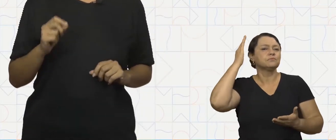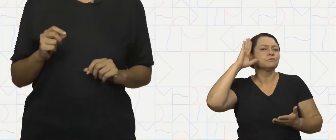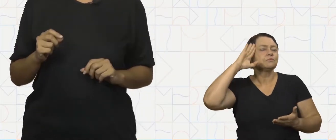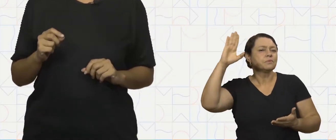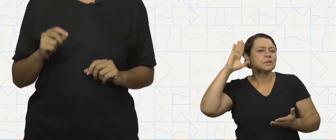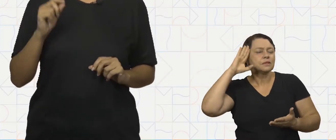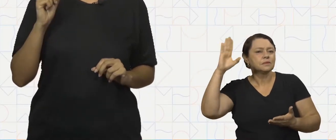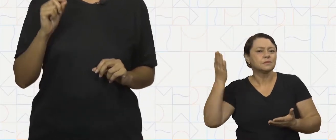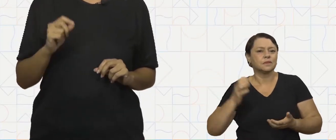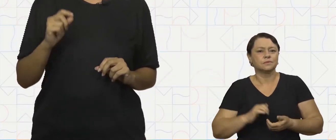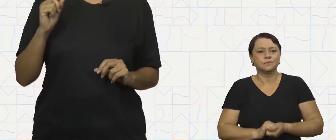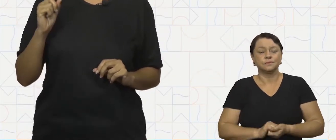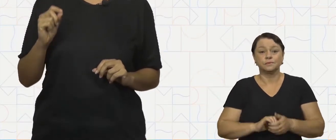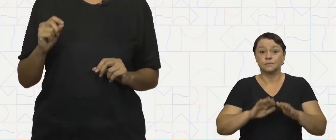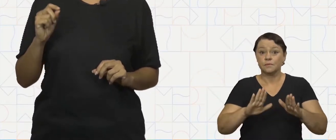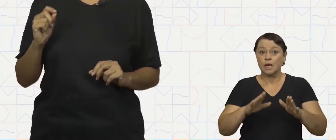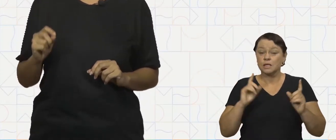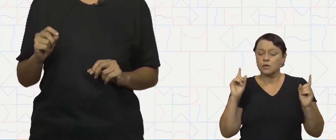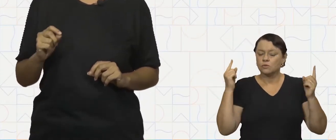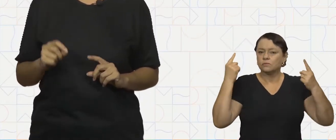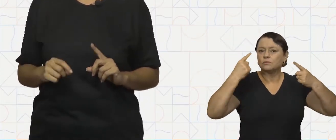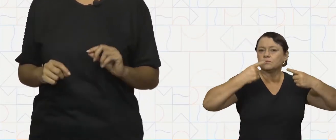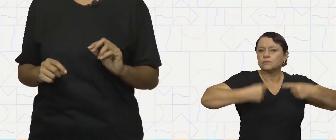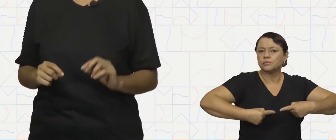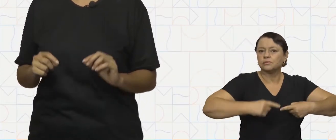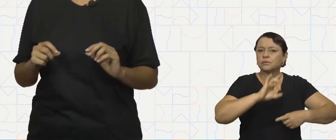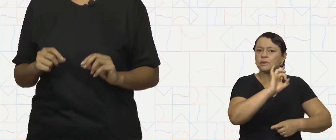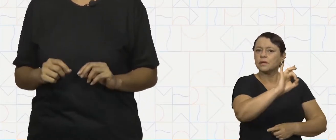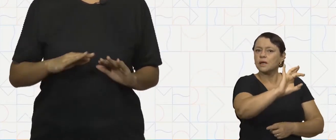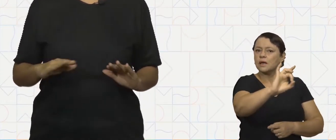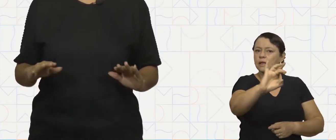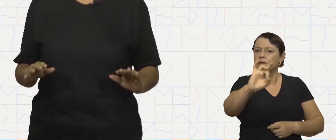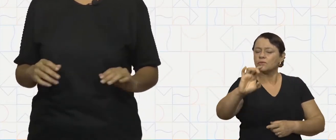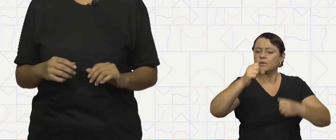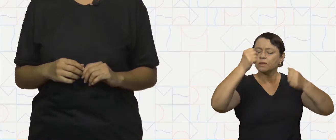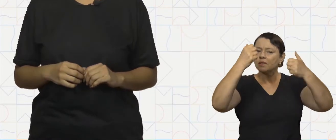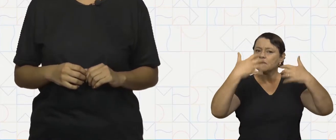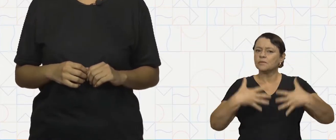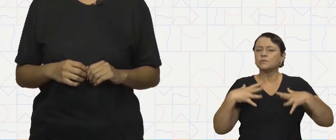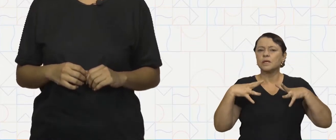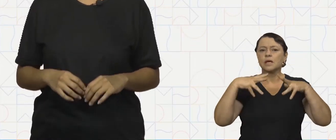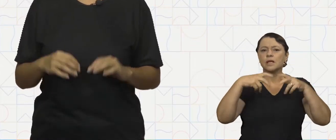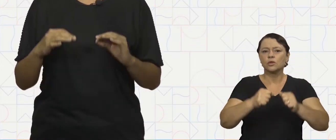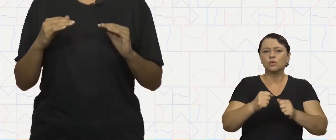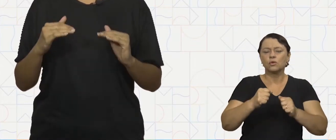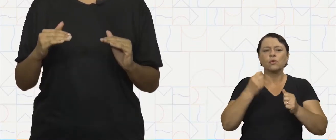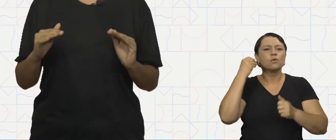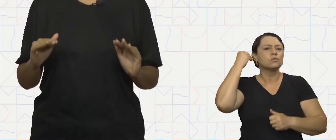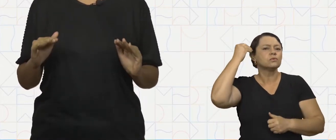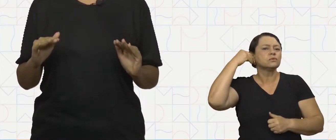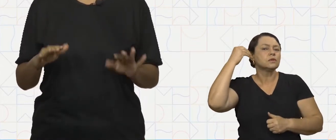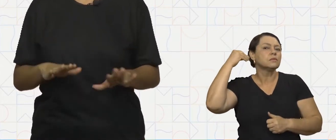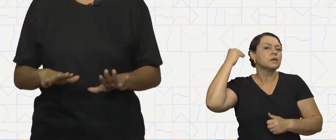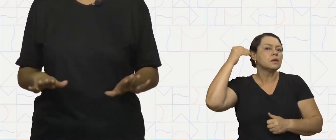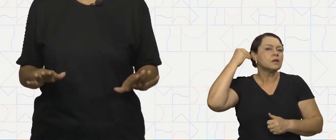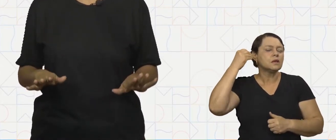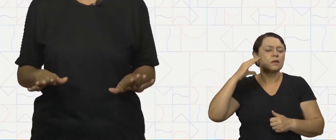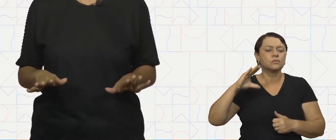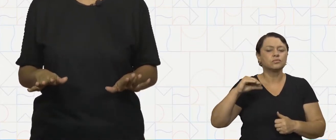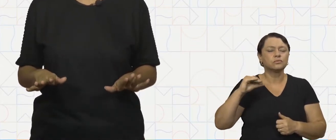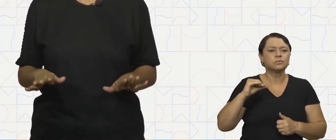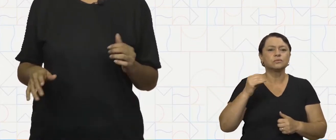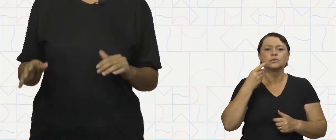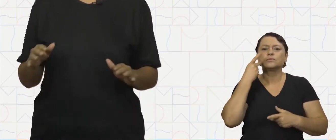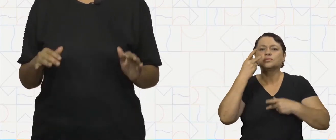eu desafiasse cada um de vocês a me explicar todo esse experimento científico oralmente, sem a ajuda